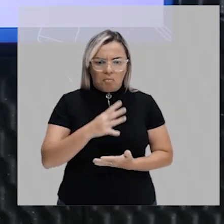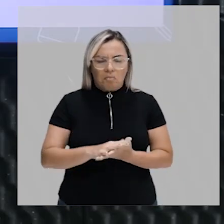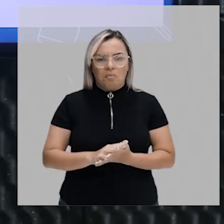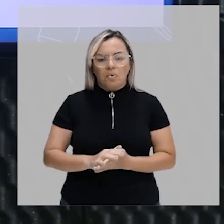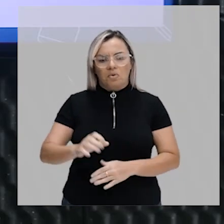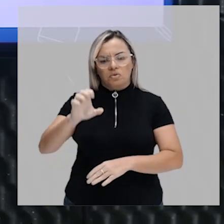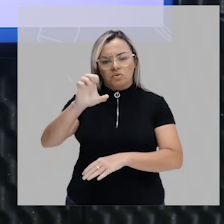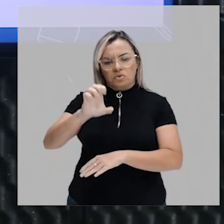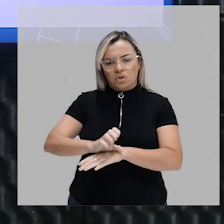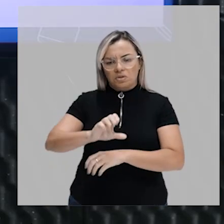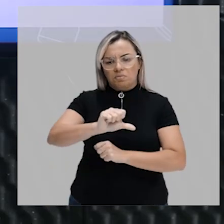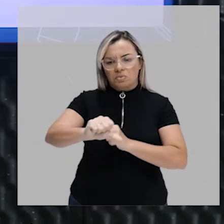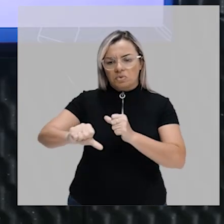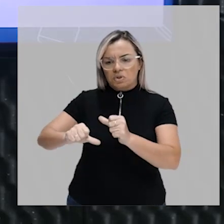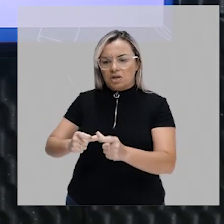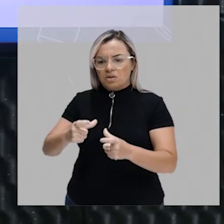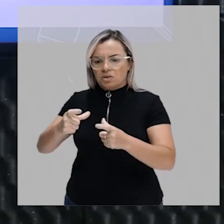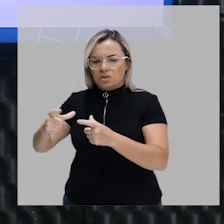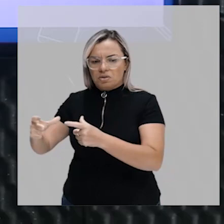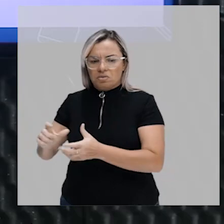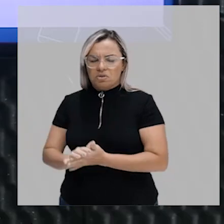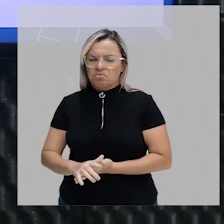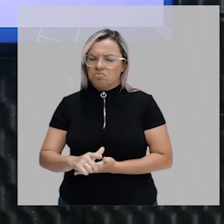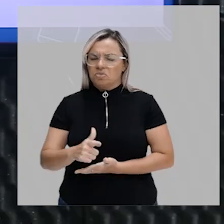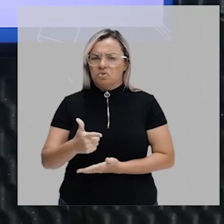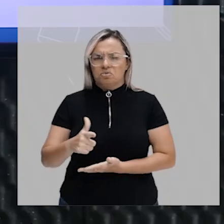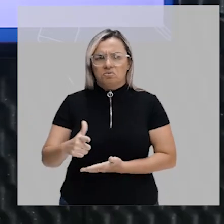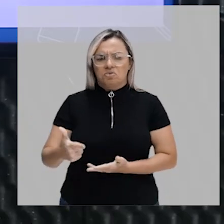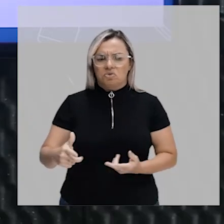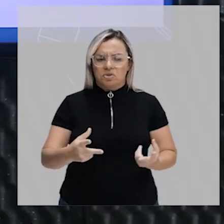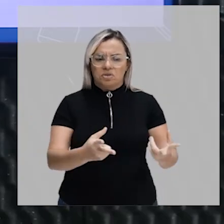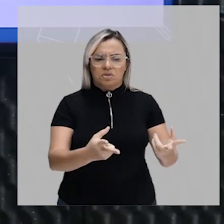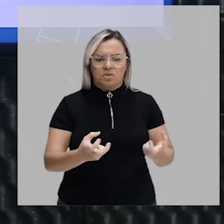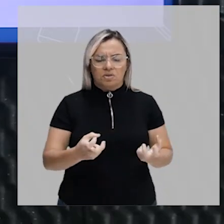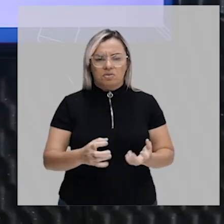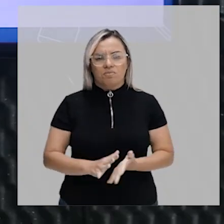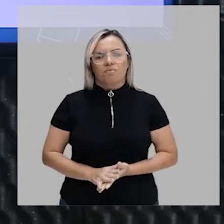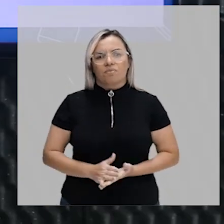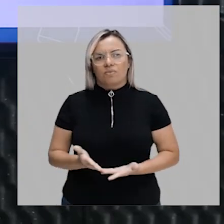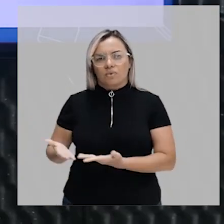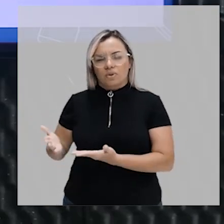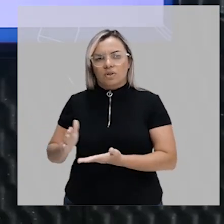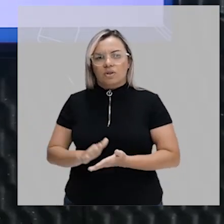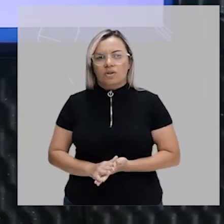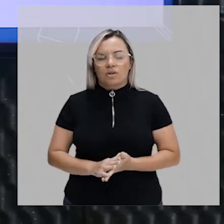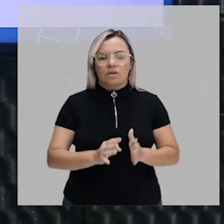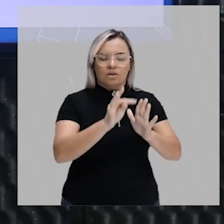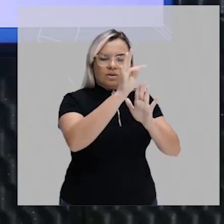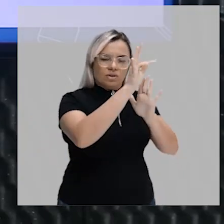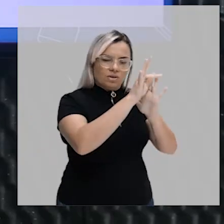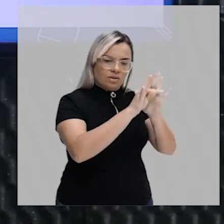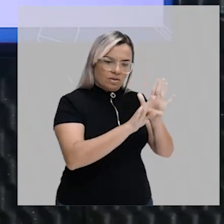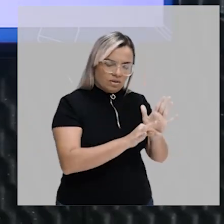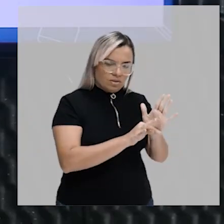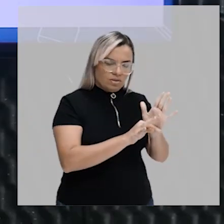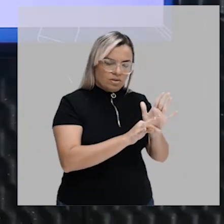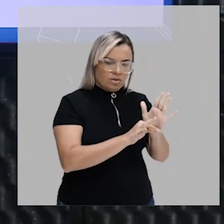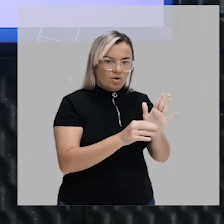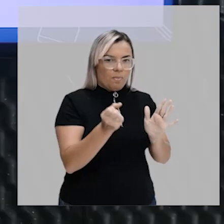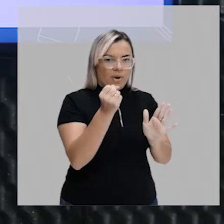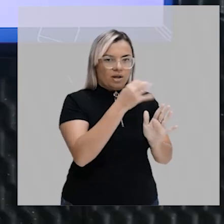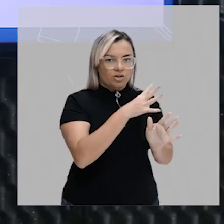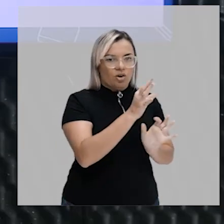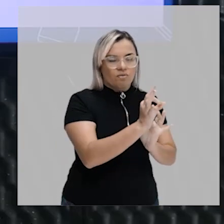nem havia percebido, fecha aspas, né? O texto aí, galera, que exemplifica muito bem a reorganização